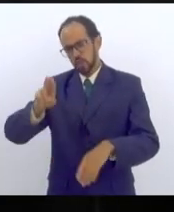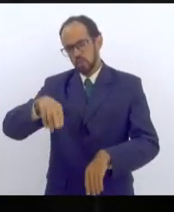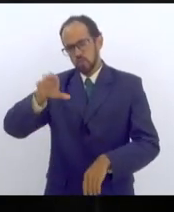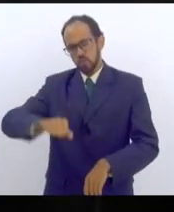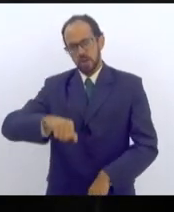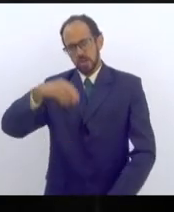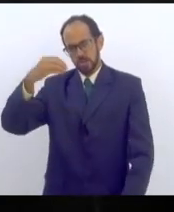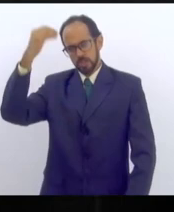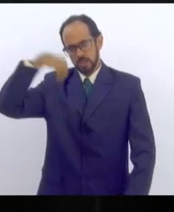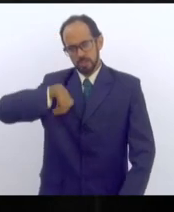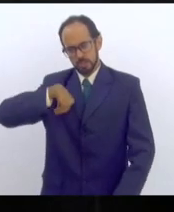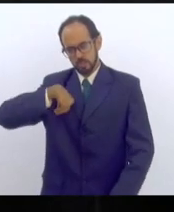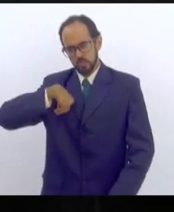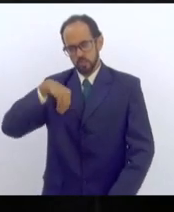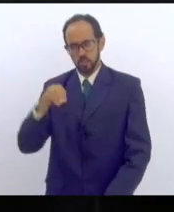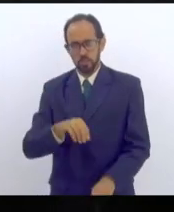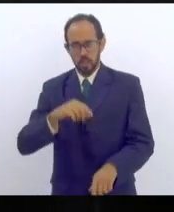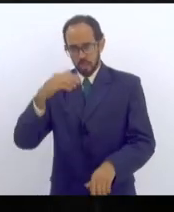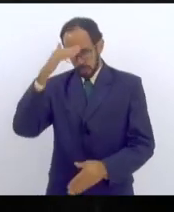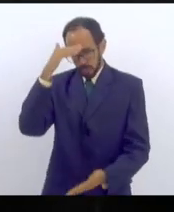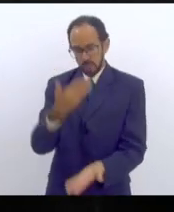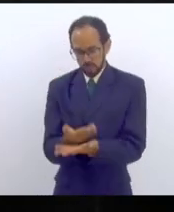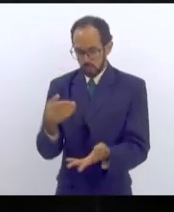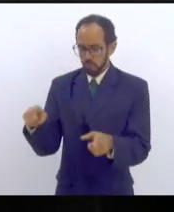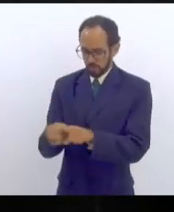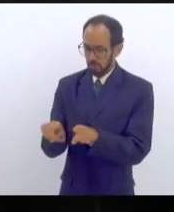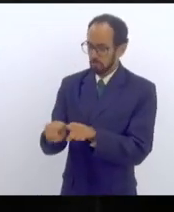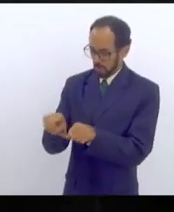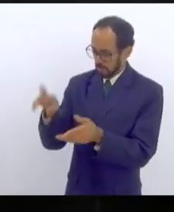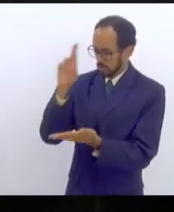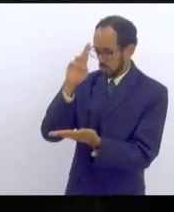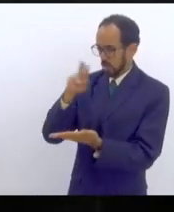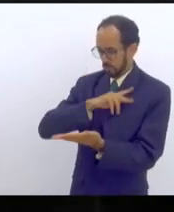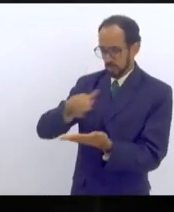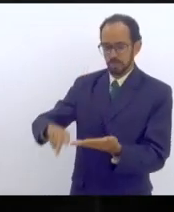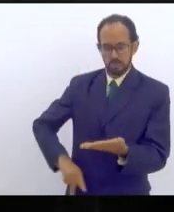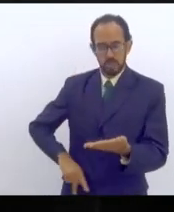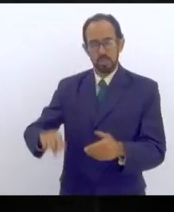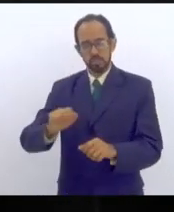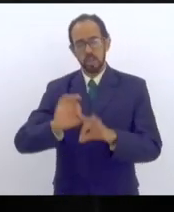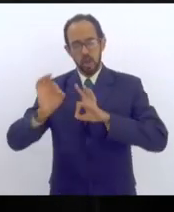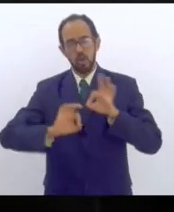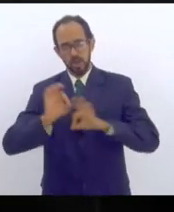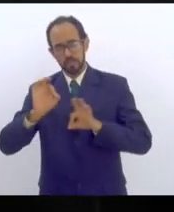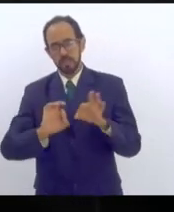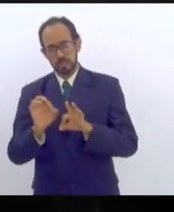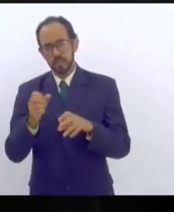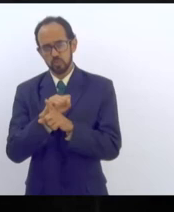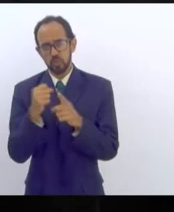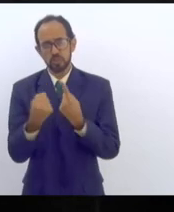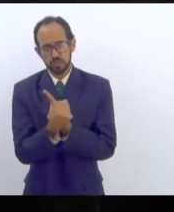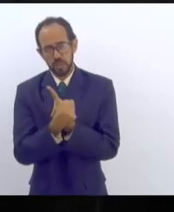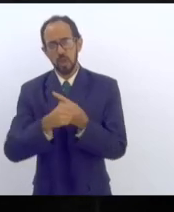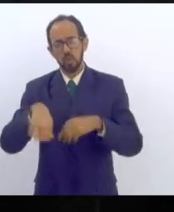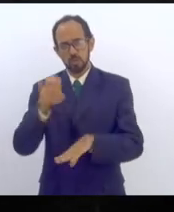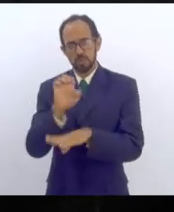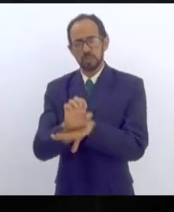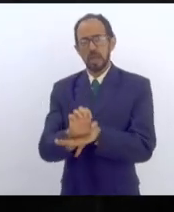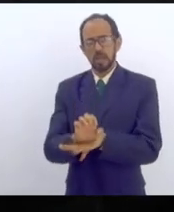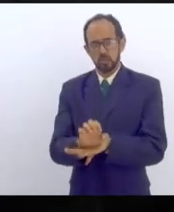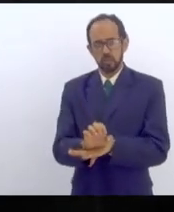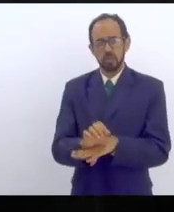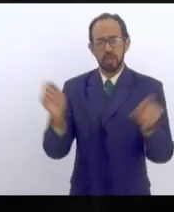desisto. Acredito, senhora presidente, na organização da sociedade, em um Estado que possa